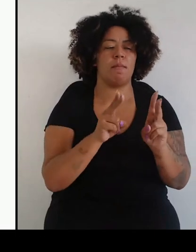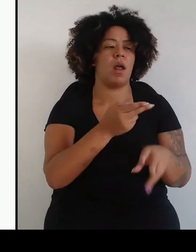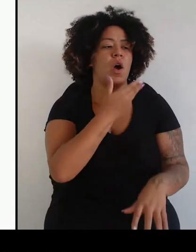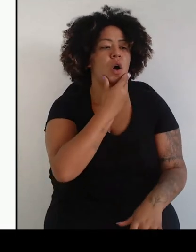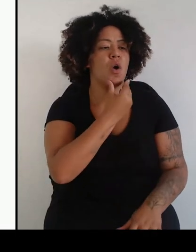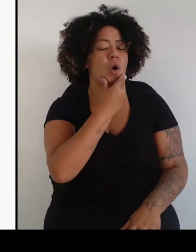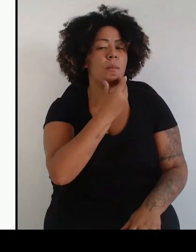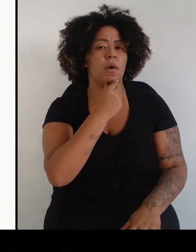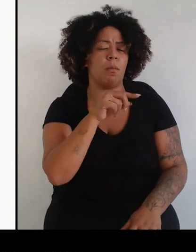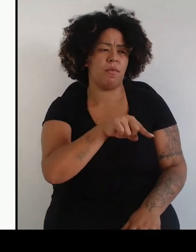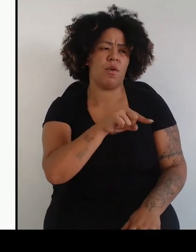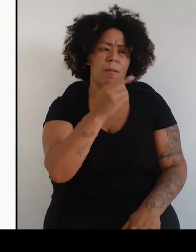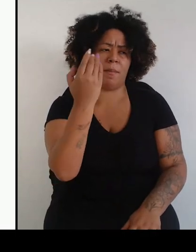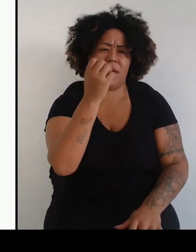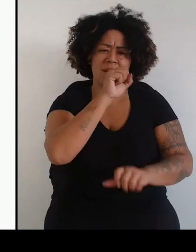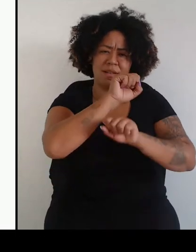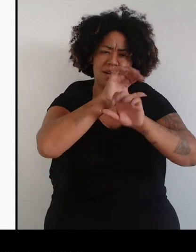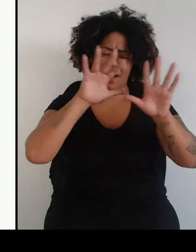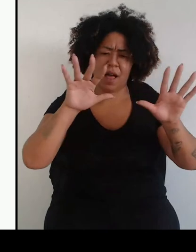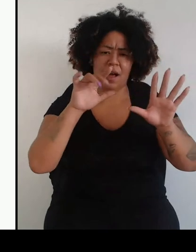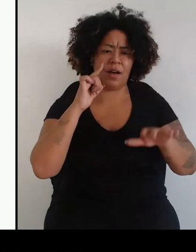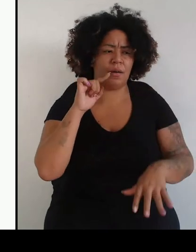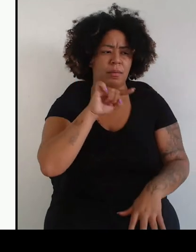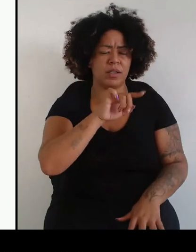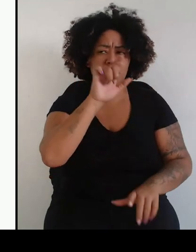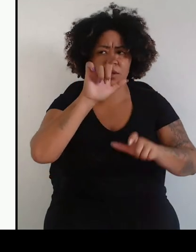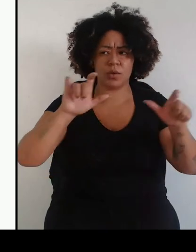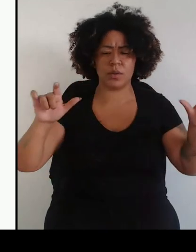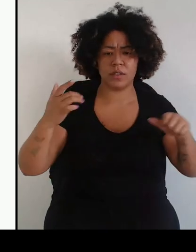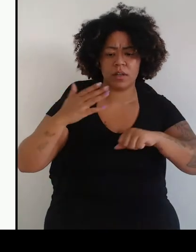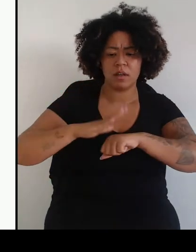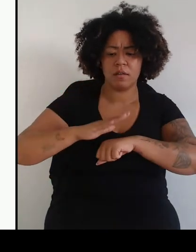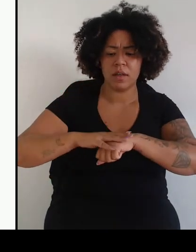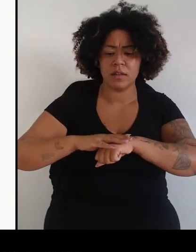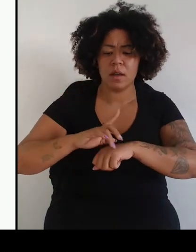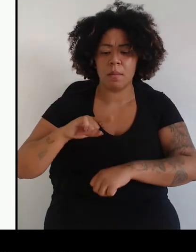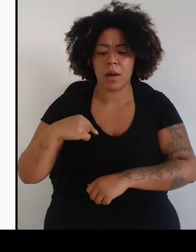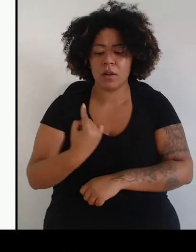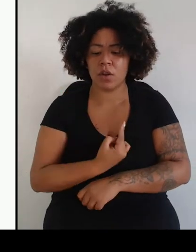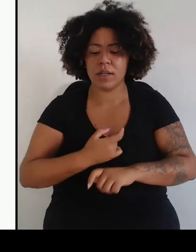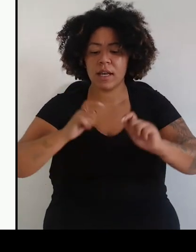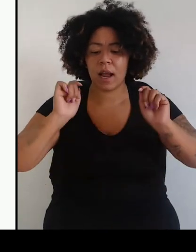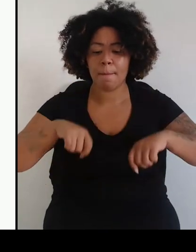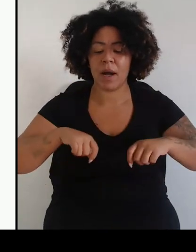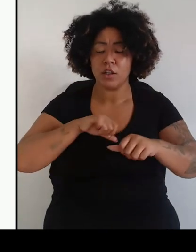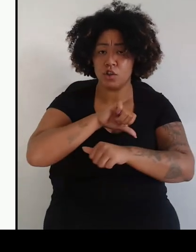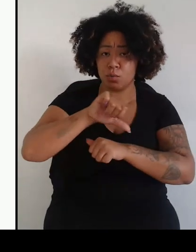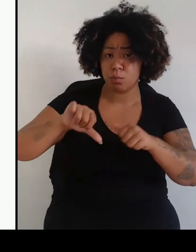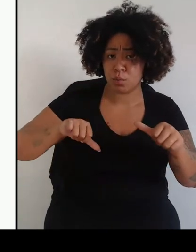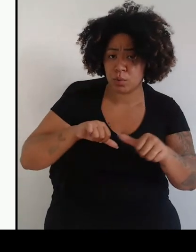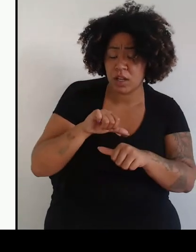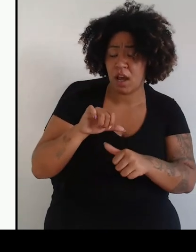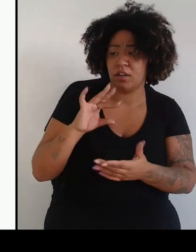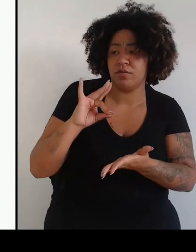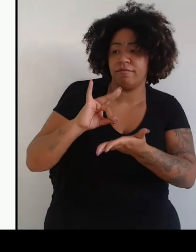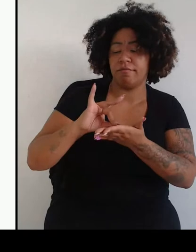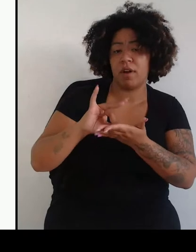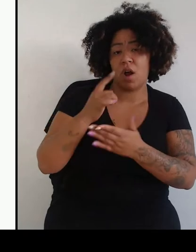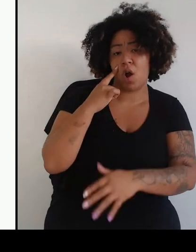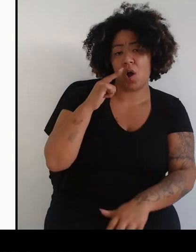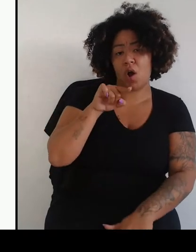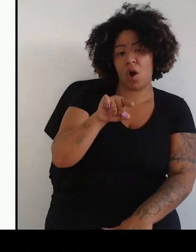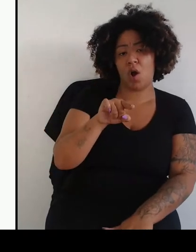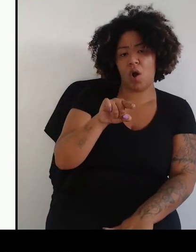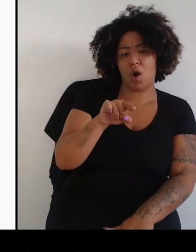Evidente nas representações que fez mas fizemos um passo para trás há uma outra leitura que pode ser feita